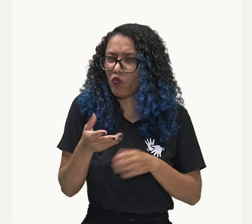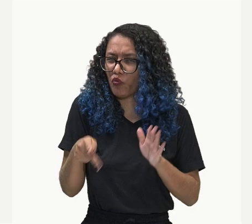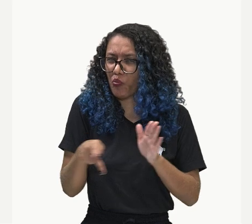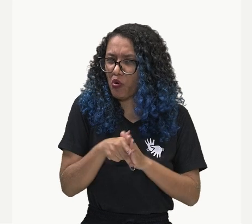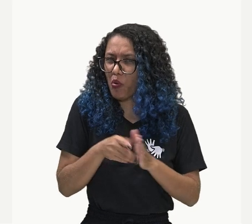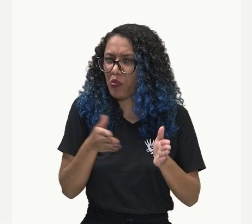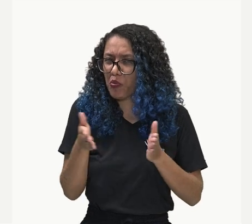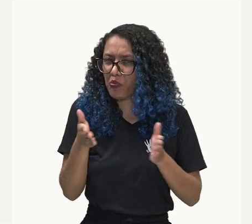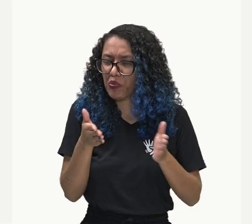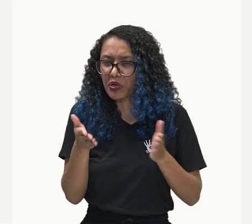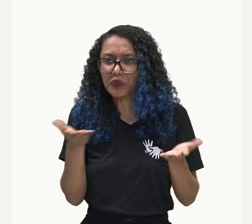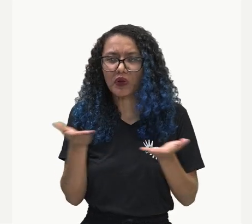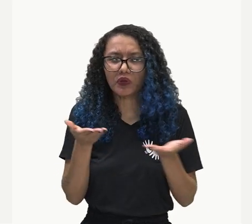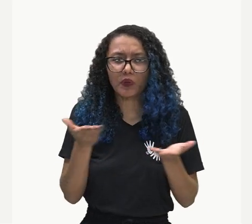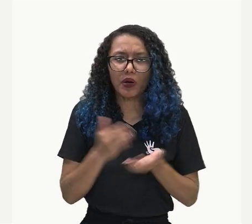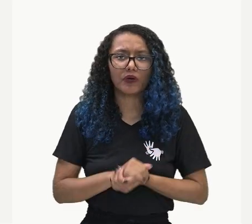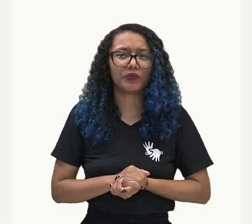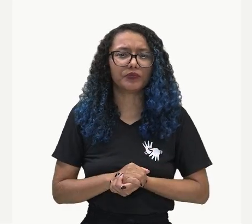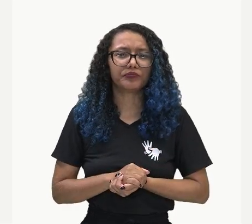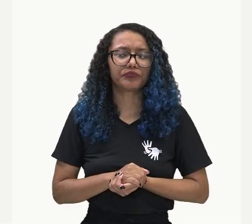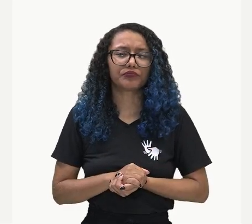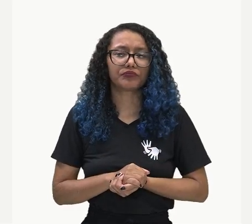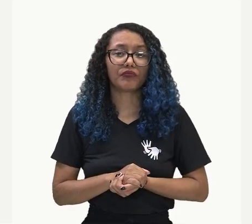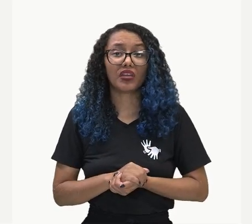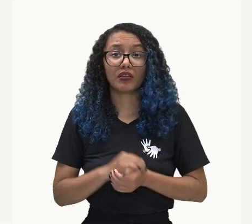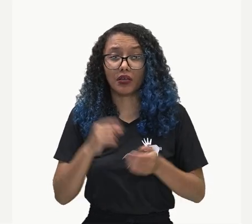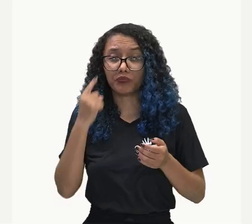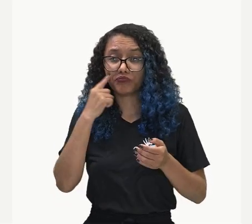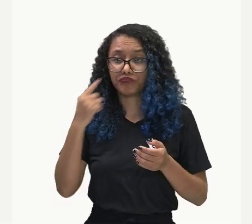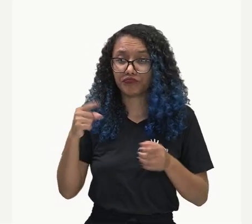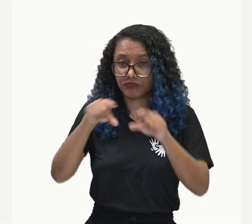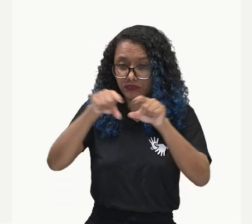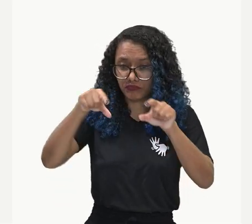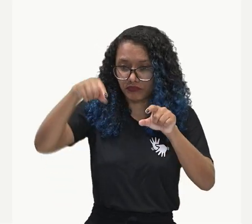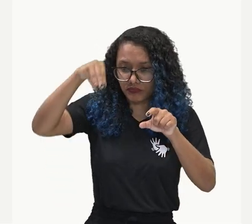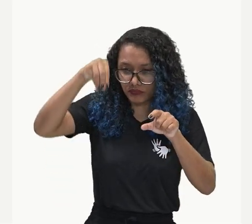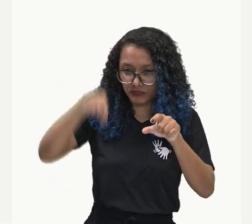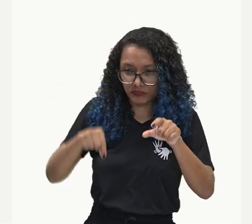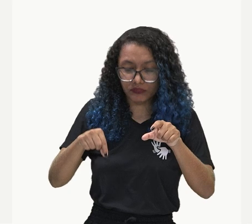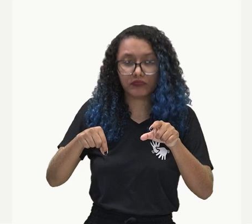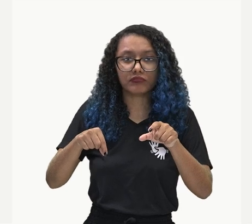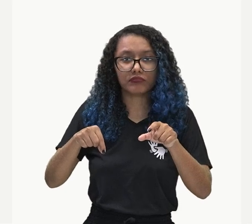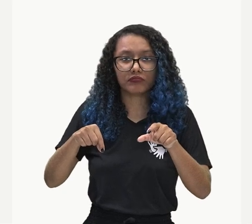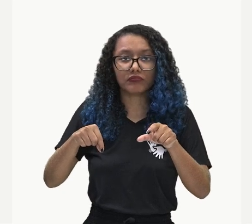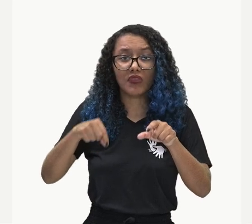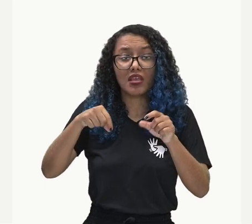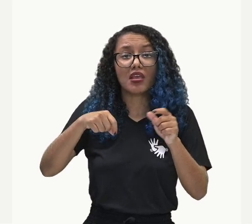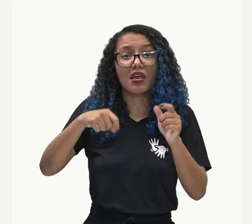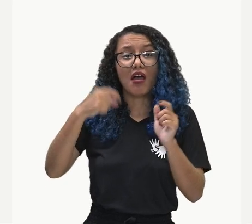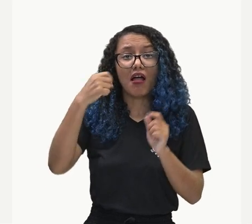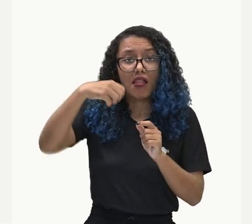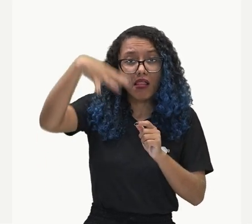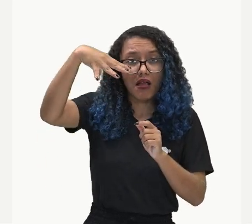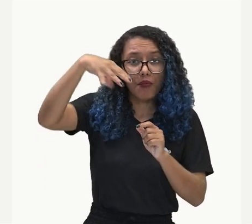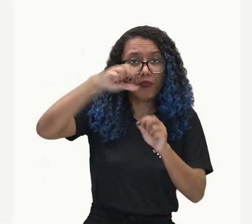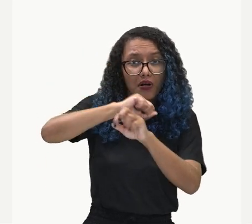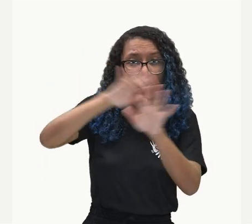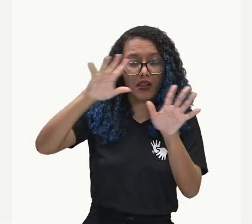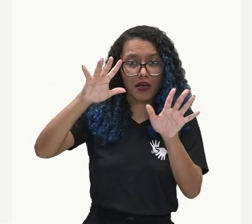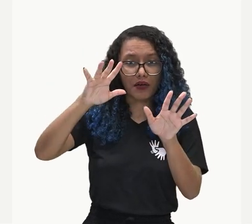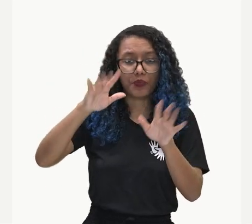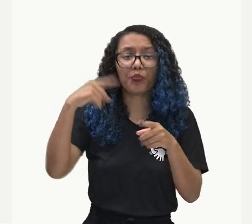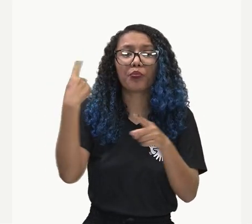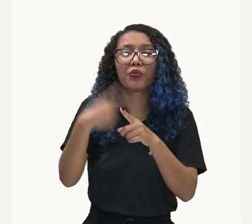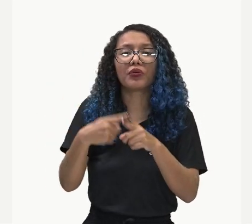manusear. Aqui a pessoa vai ligar esse interruptor e a lâmpada vai acender pelo fato de ter sido criado um